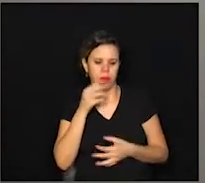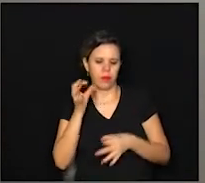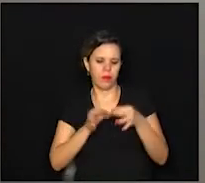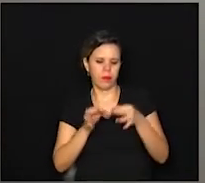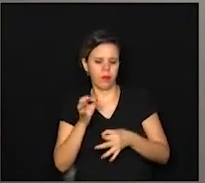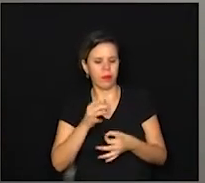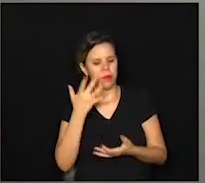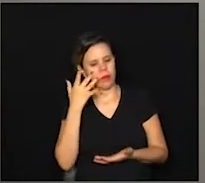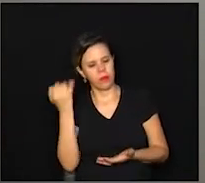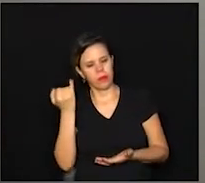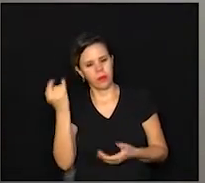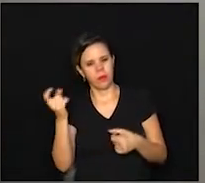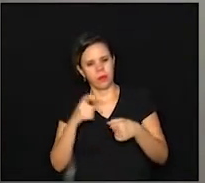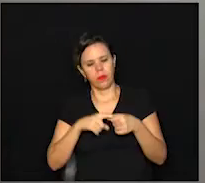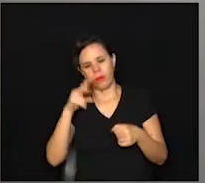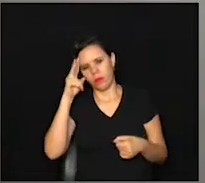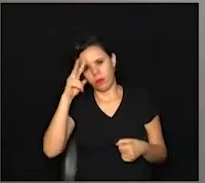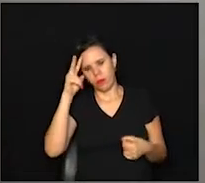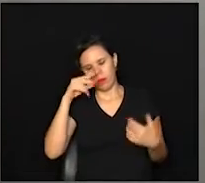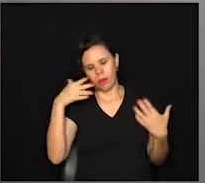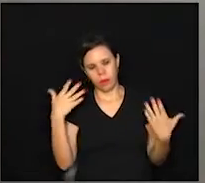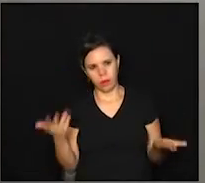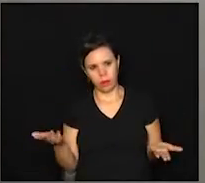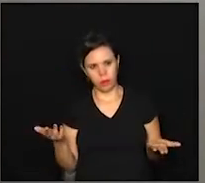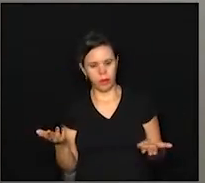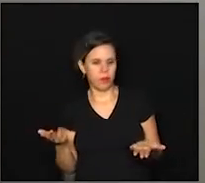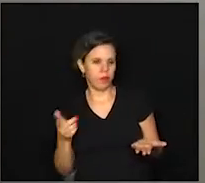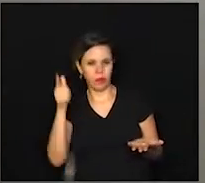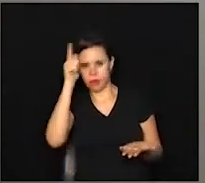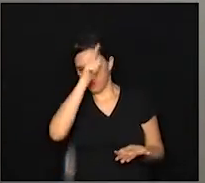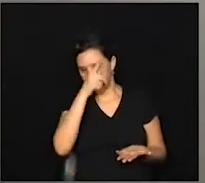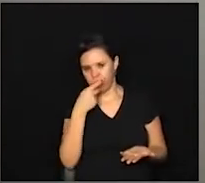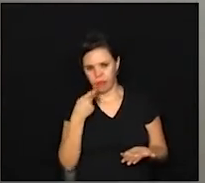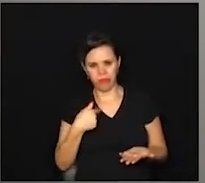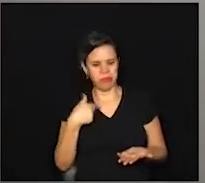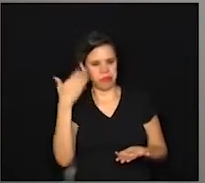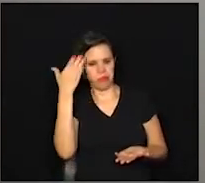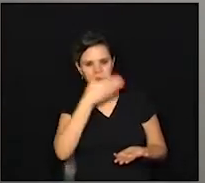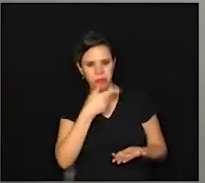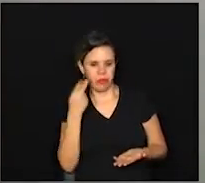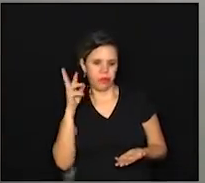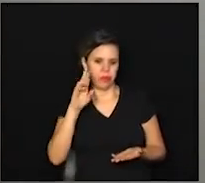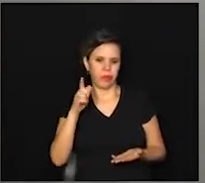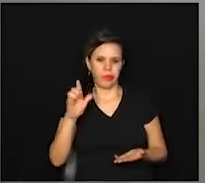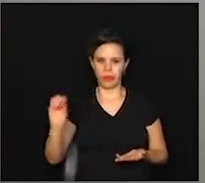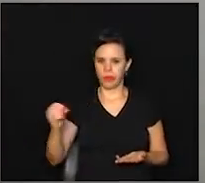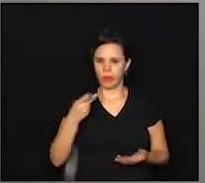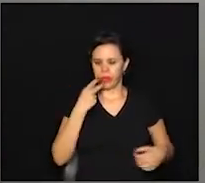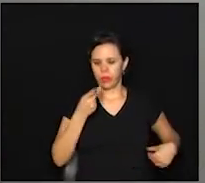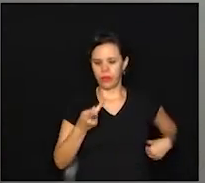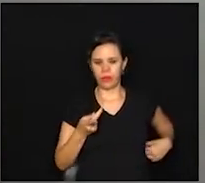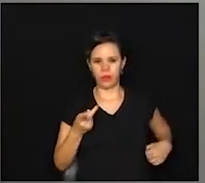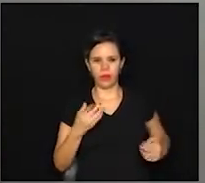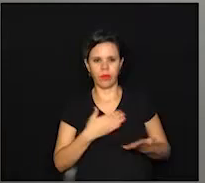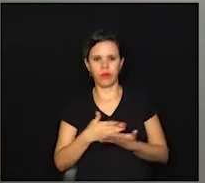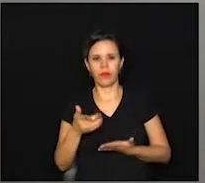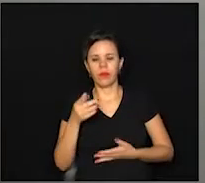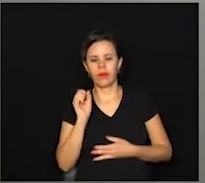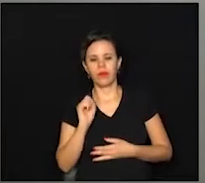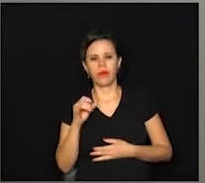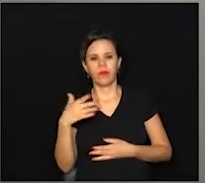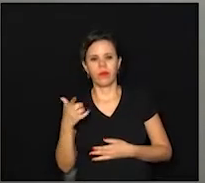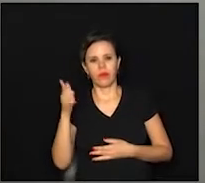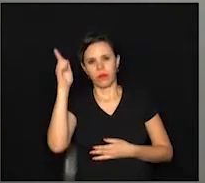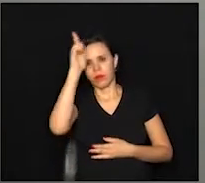muito importante retomar a história, né? Então, quando o Gustavo mencionou, eu não vi a fala do Rogério, perdi o início da fala dele, mas quando o